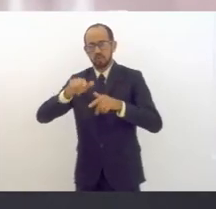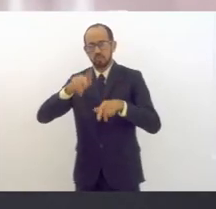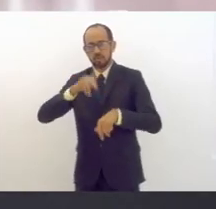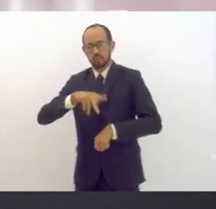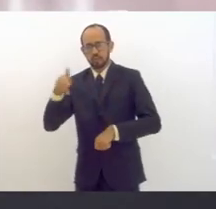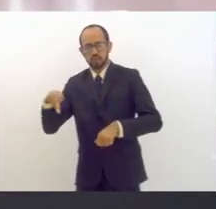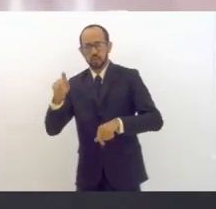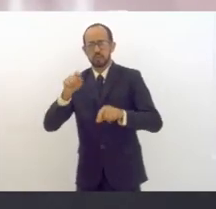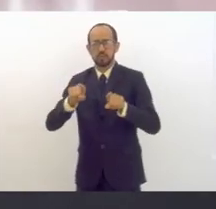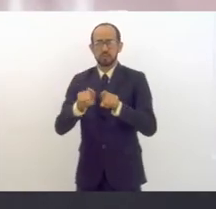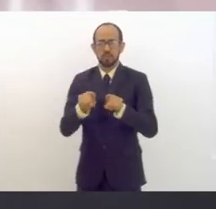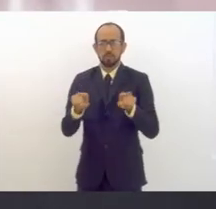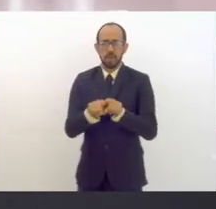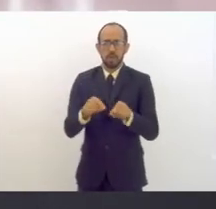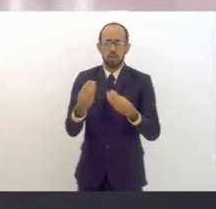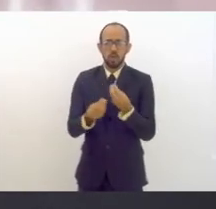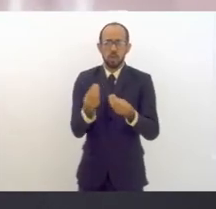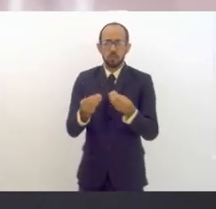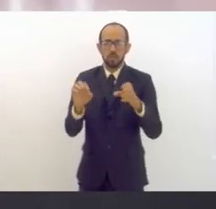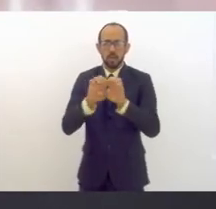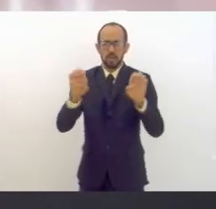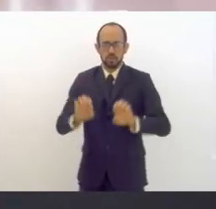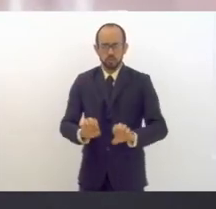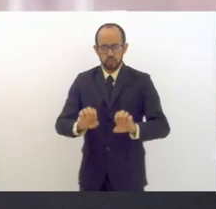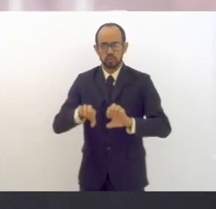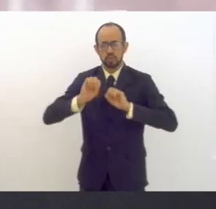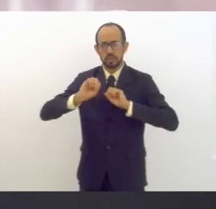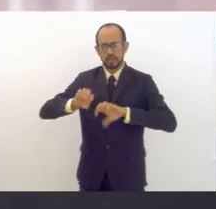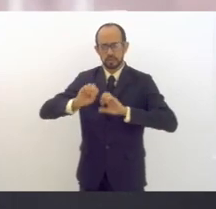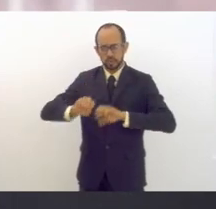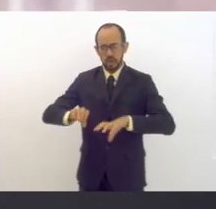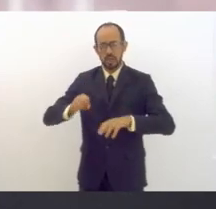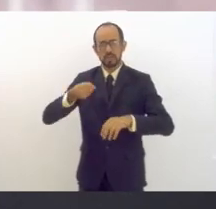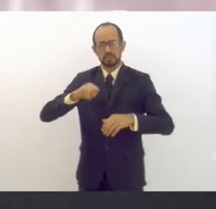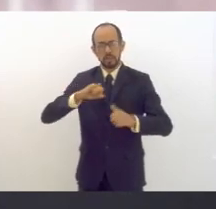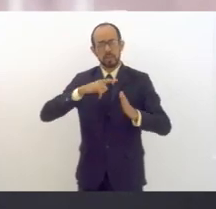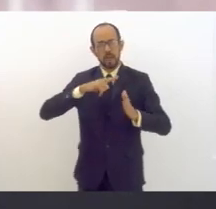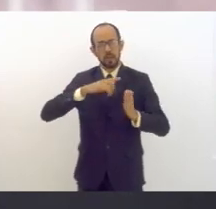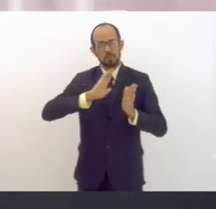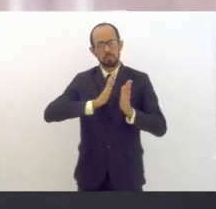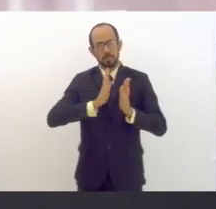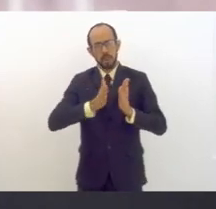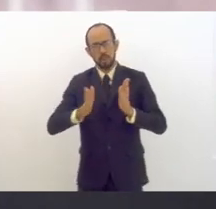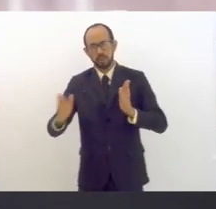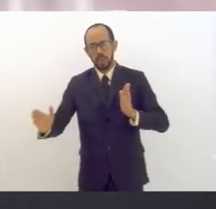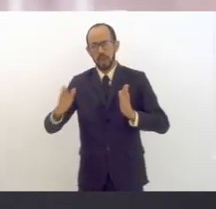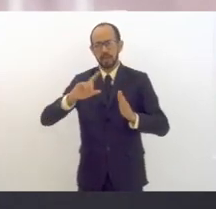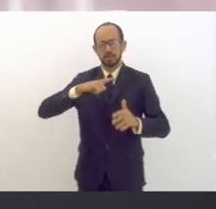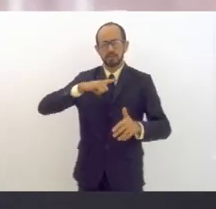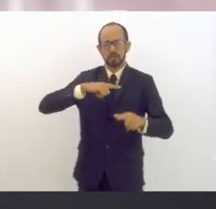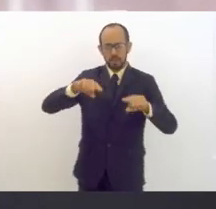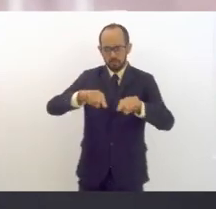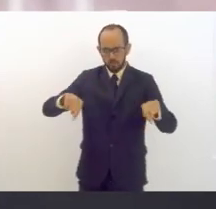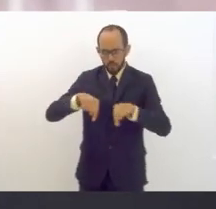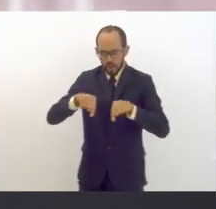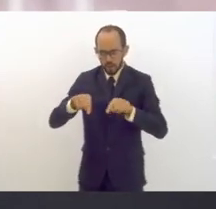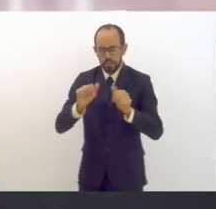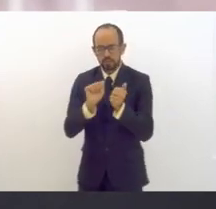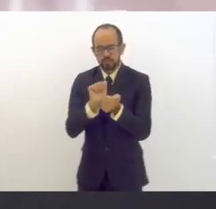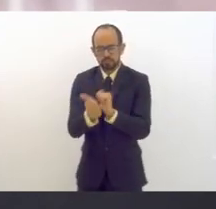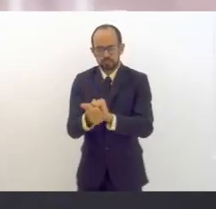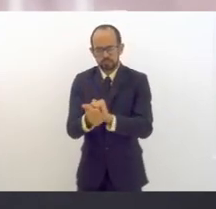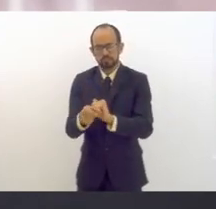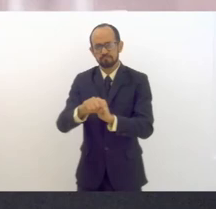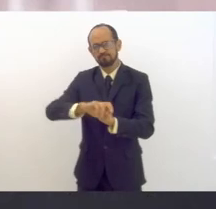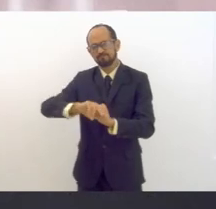está o processo de infraestrutura das escolas, se tem biblioteca, se tem quadra poliesportiva, temas que são